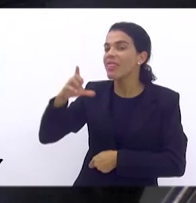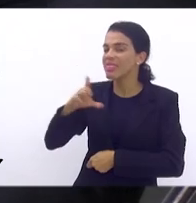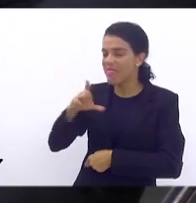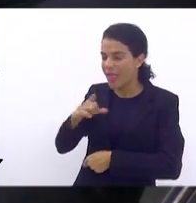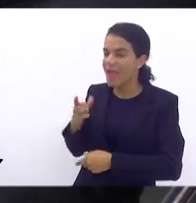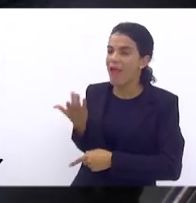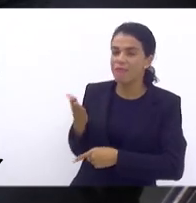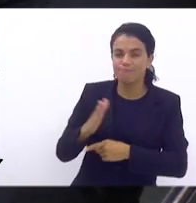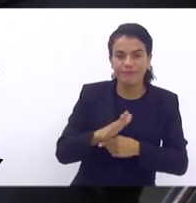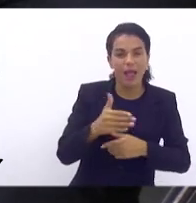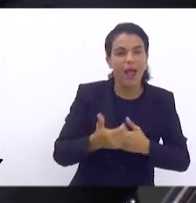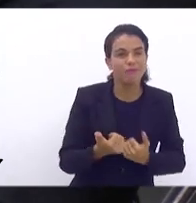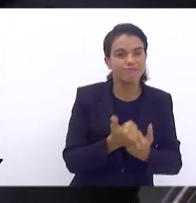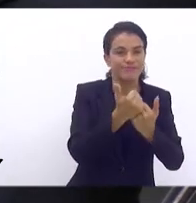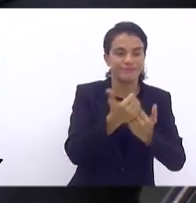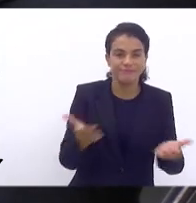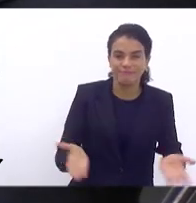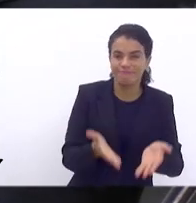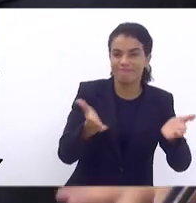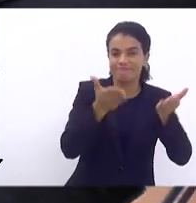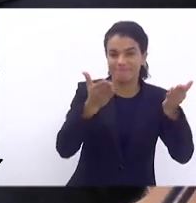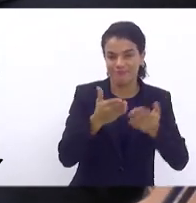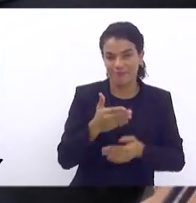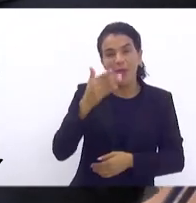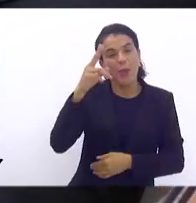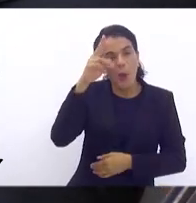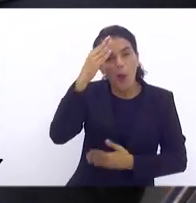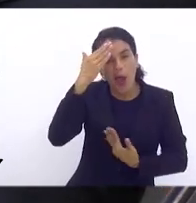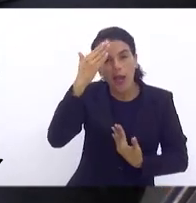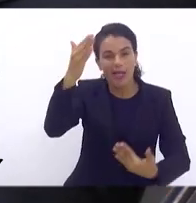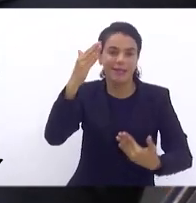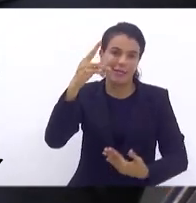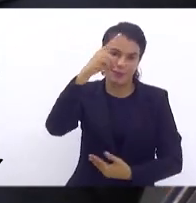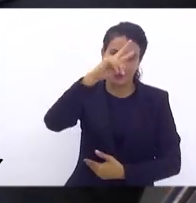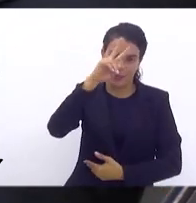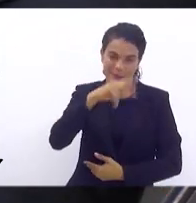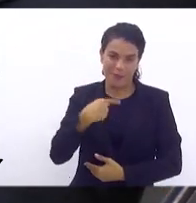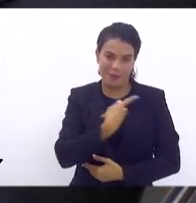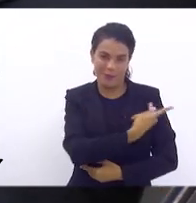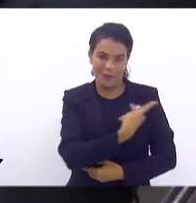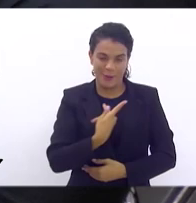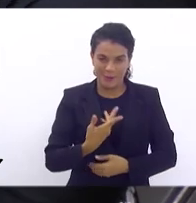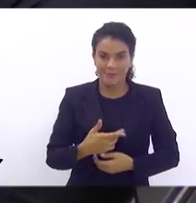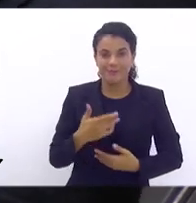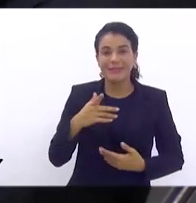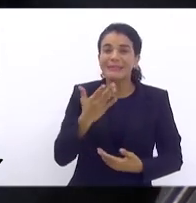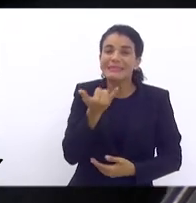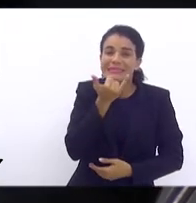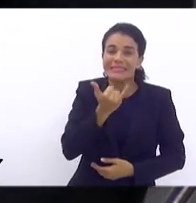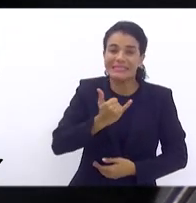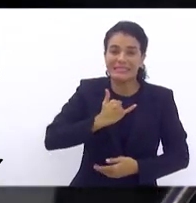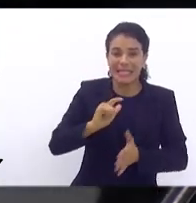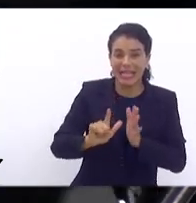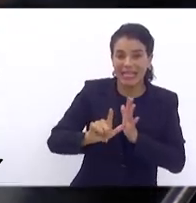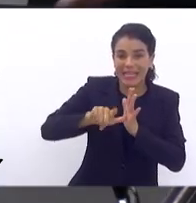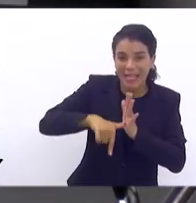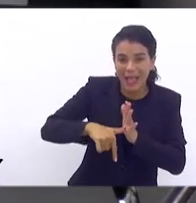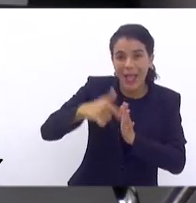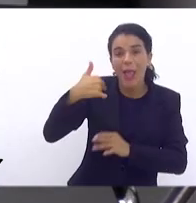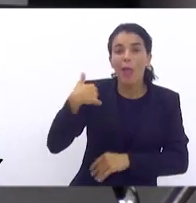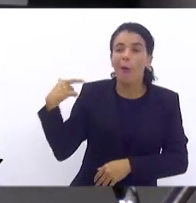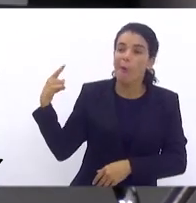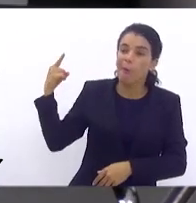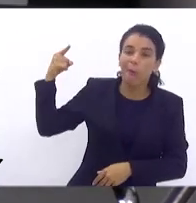contribuir né e eu agradeço sempre essa lembrança peço desculpas até pelo meu atraso hoje eu venho lá de